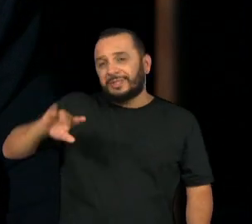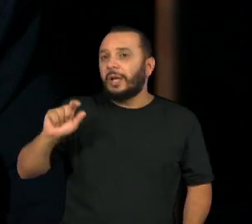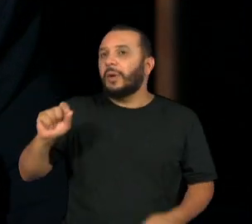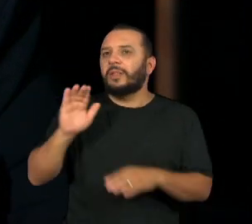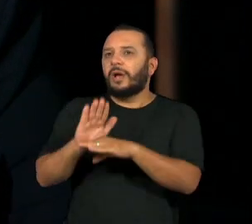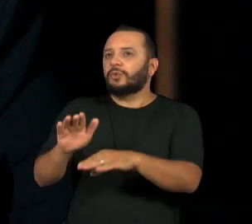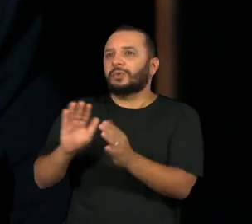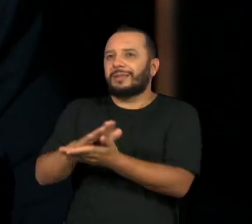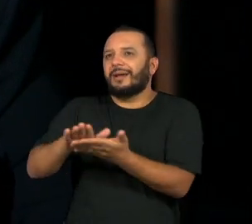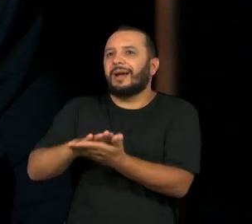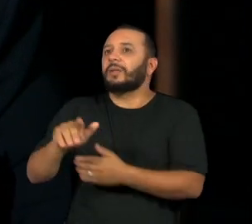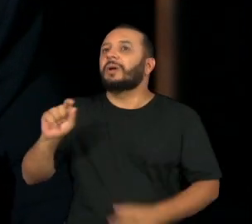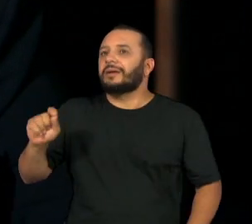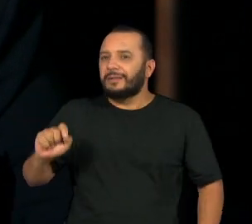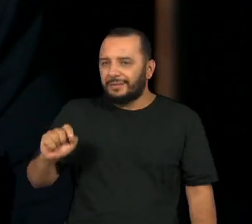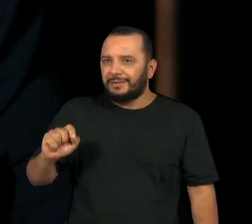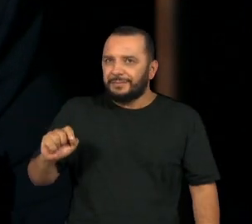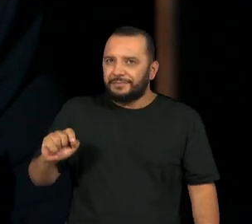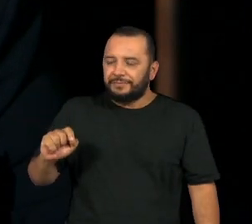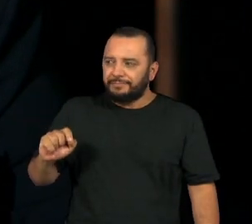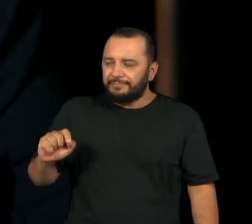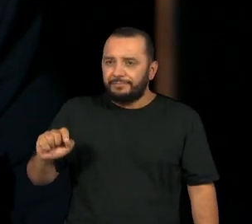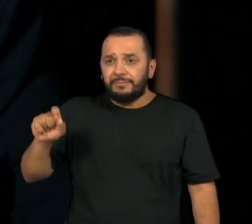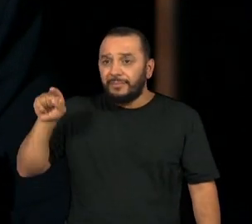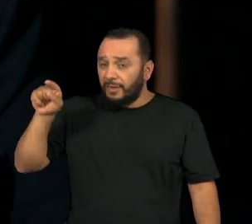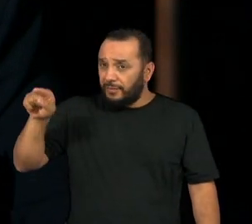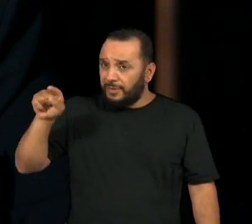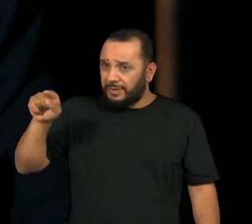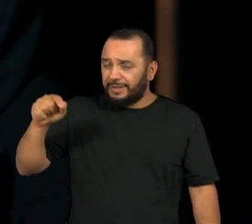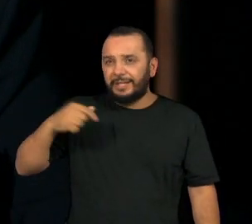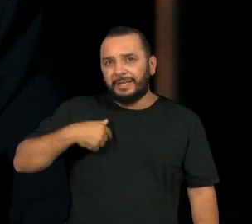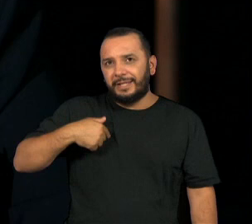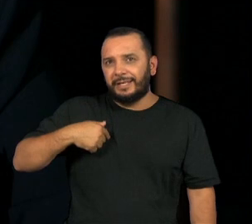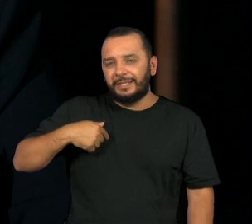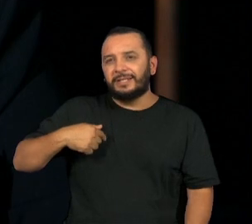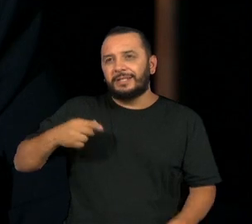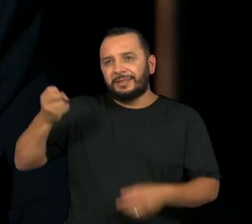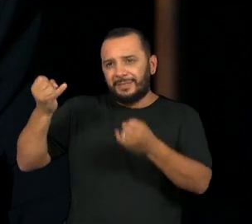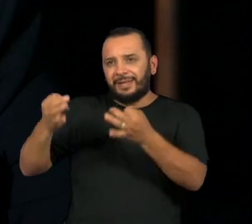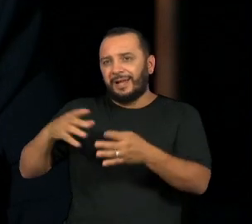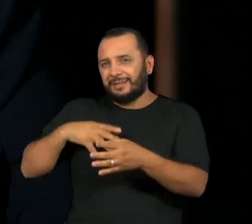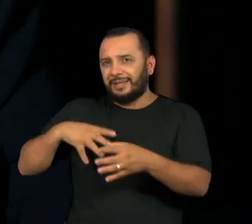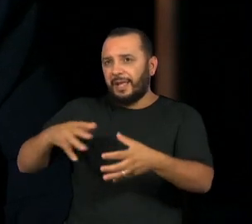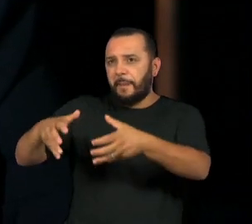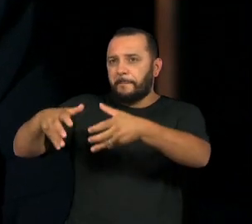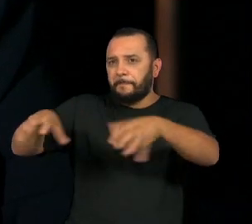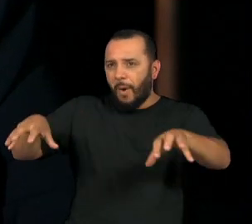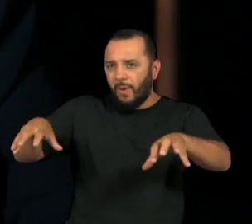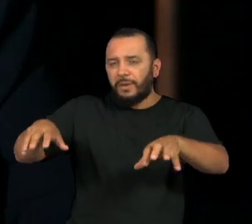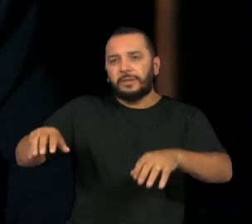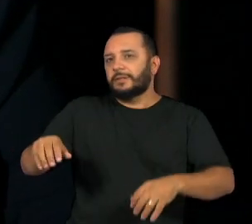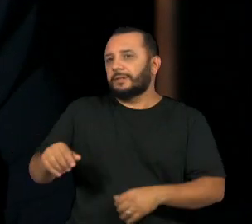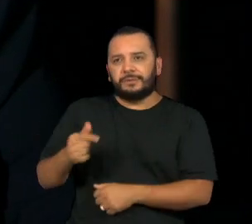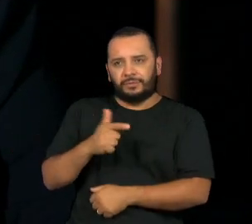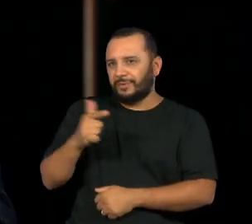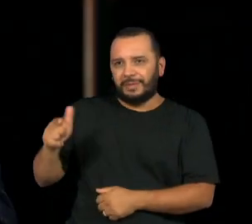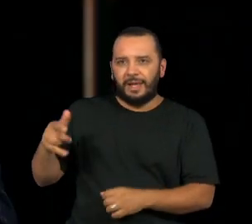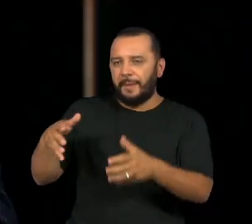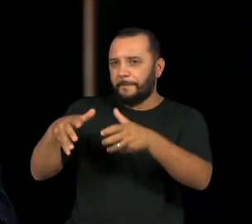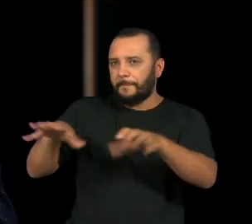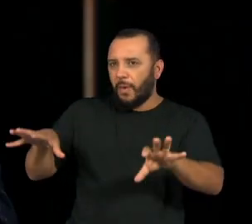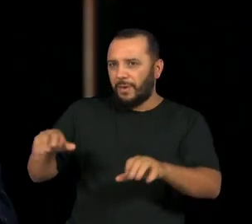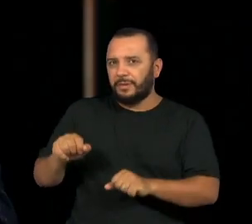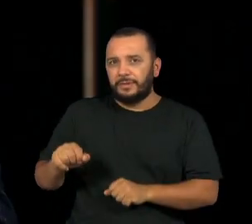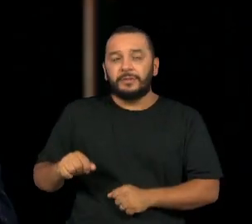ajuda é você falar que existe uma polaridade em coisas que não são de polaridade.